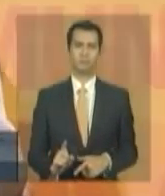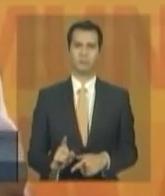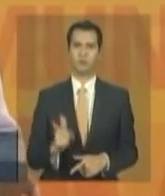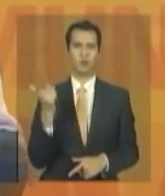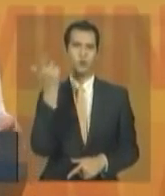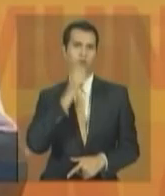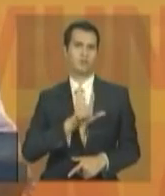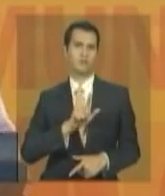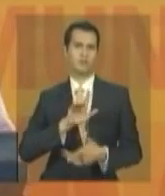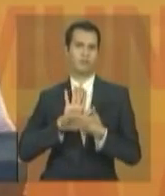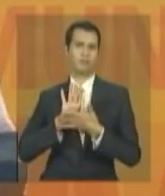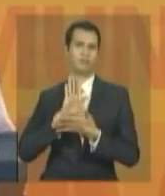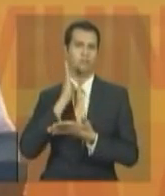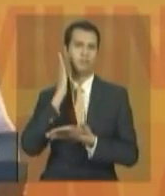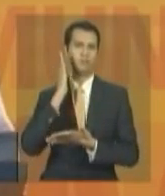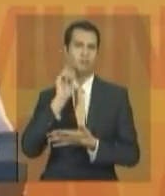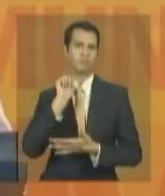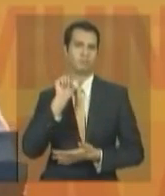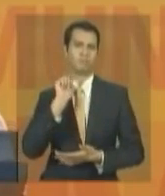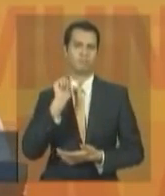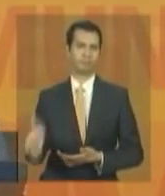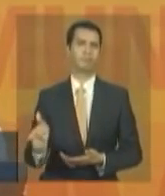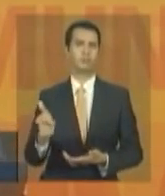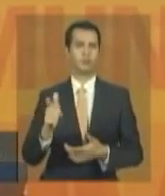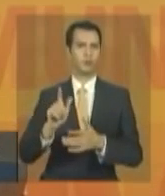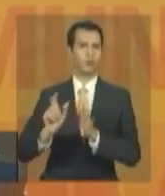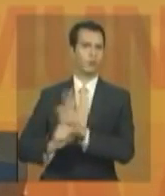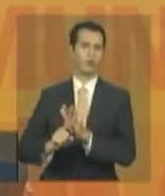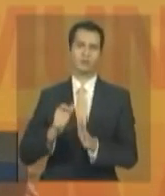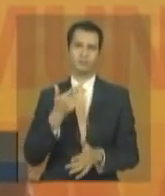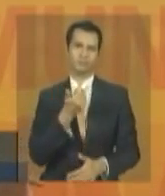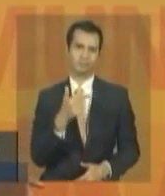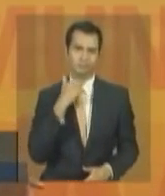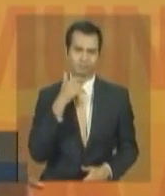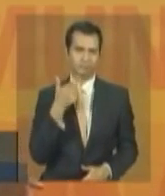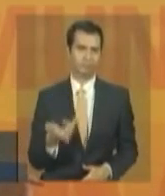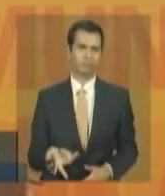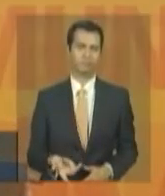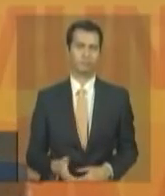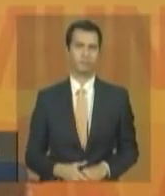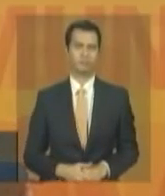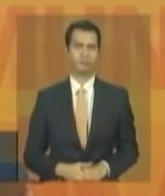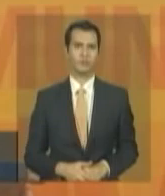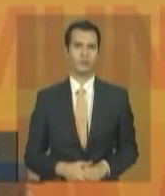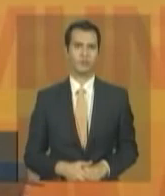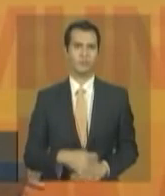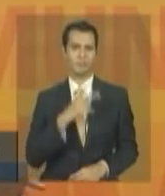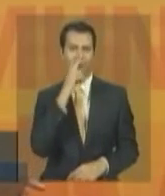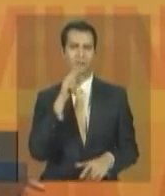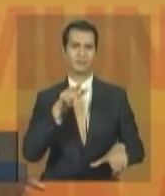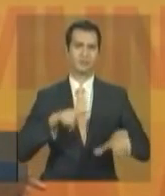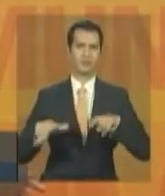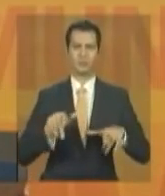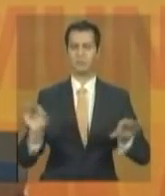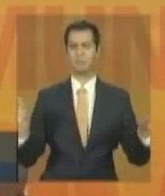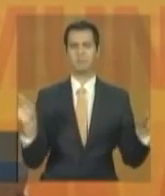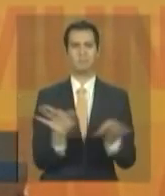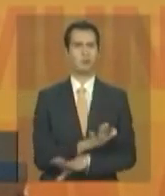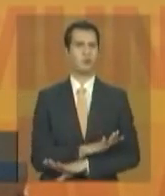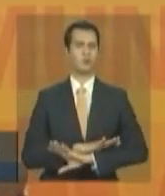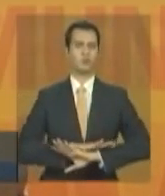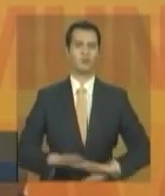drogas. Aquele momento em que você considera que está encerrado o trabalho, em